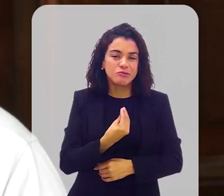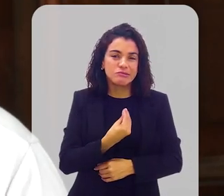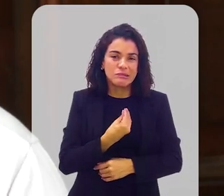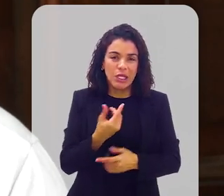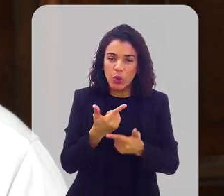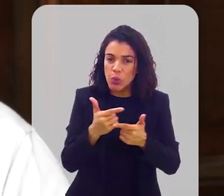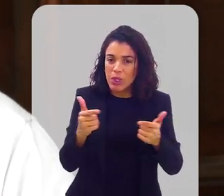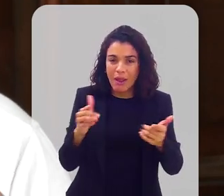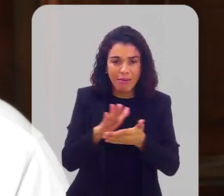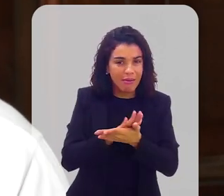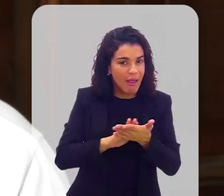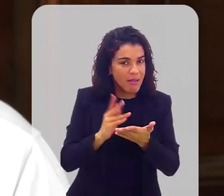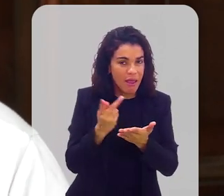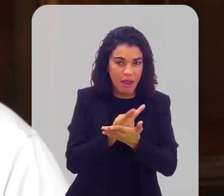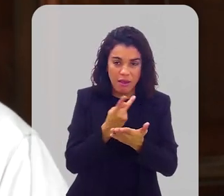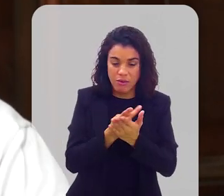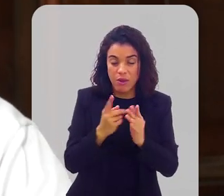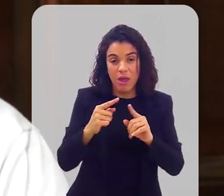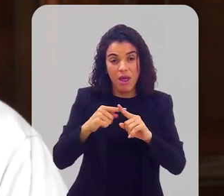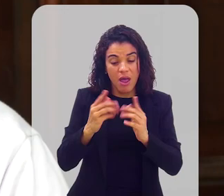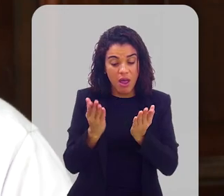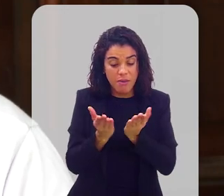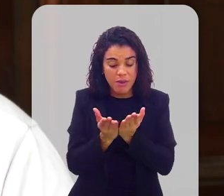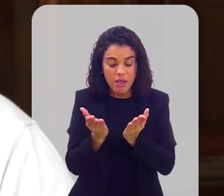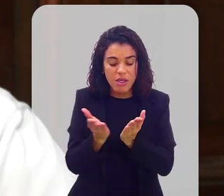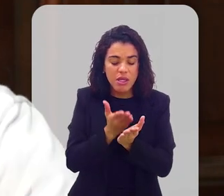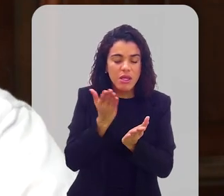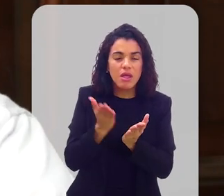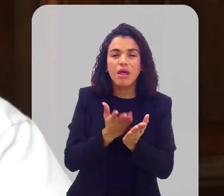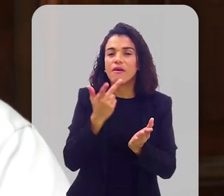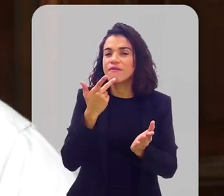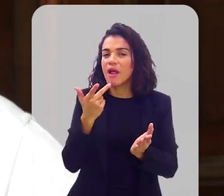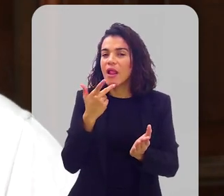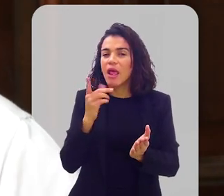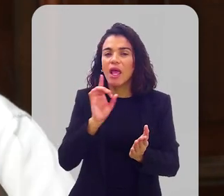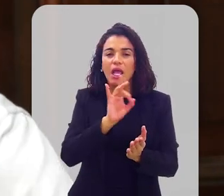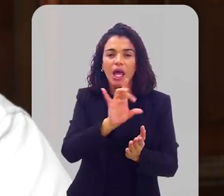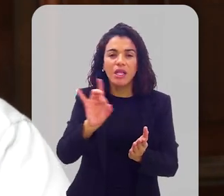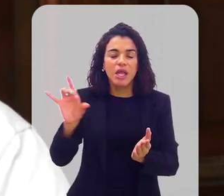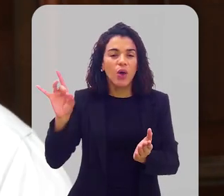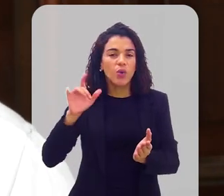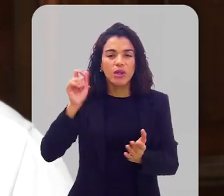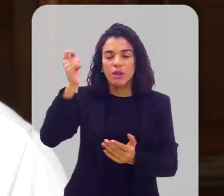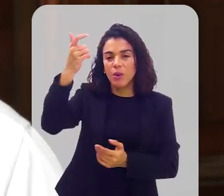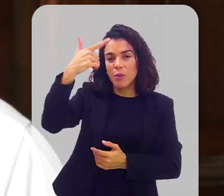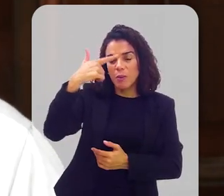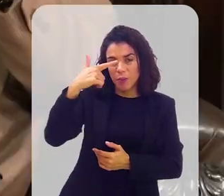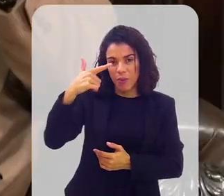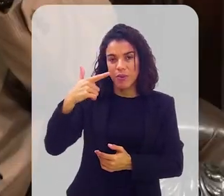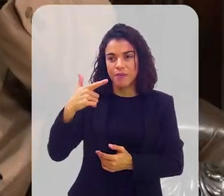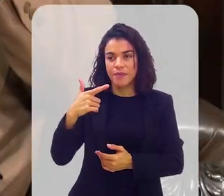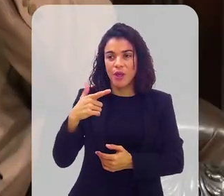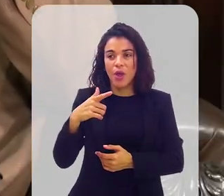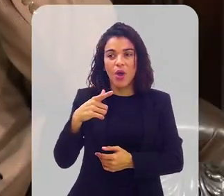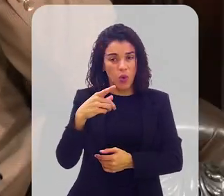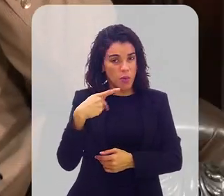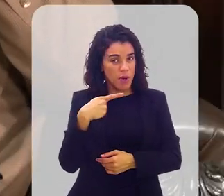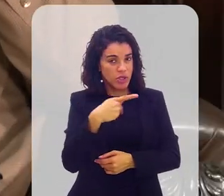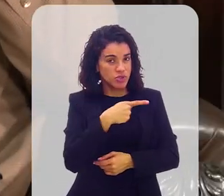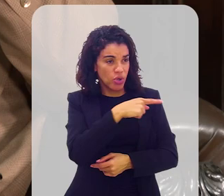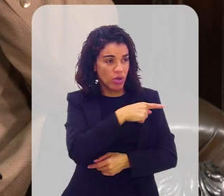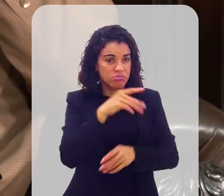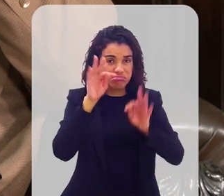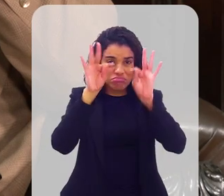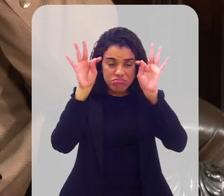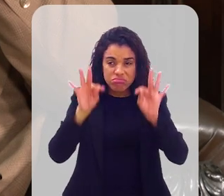vivíamos, né? E não tem nada de errado. A Bíblia vai dizer que cada um foi chamado por um propósito, para uma missão. Não há errado. Até no início, o pastor